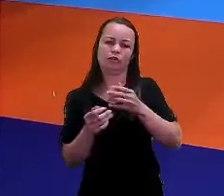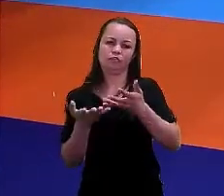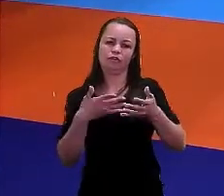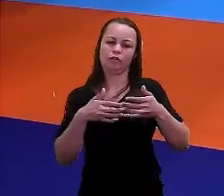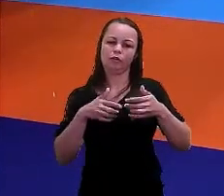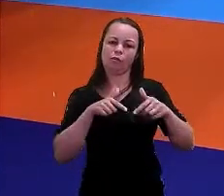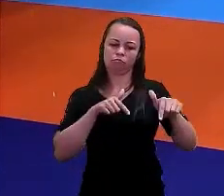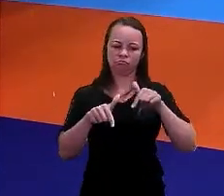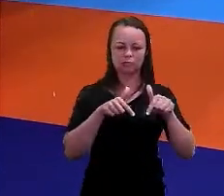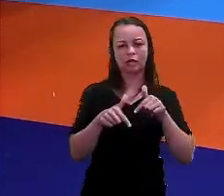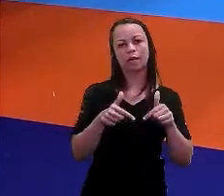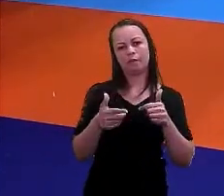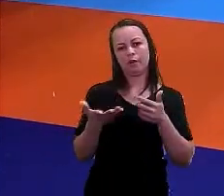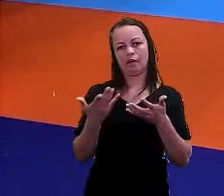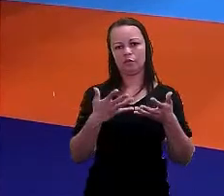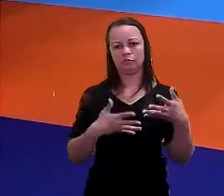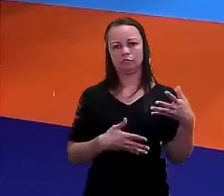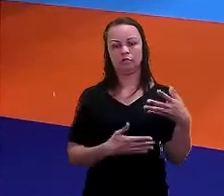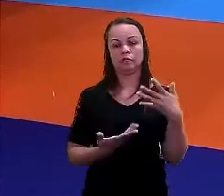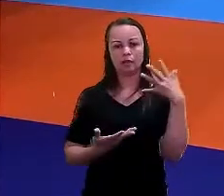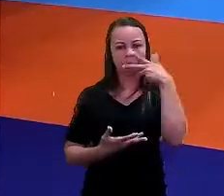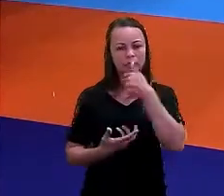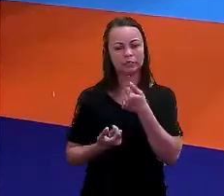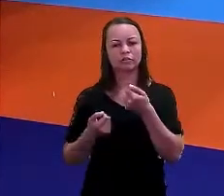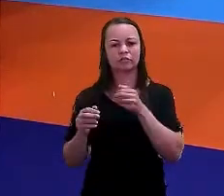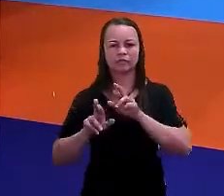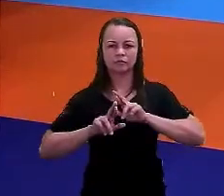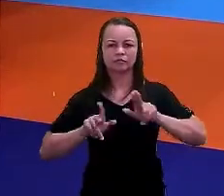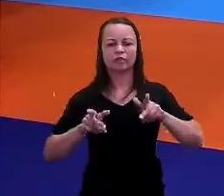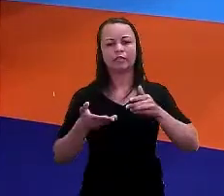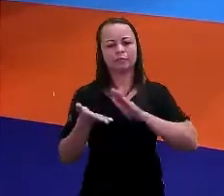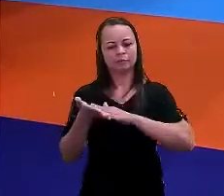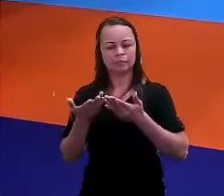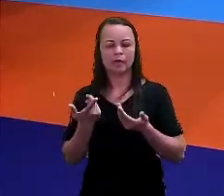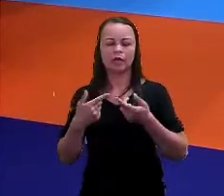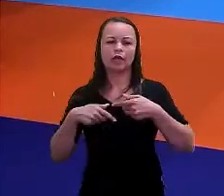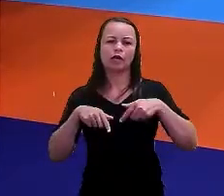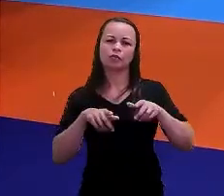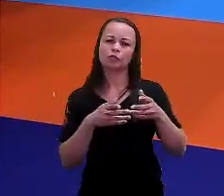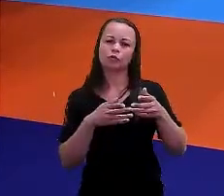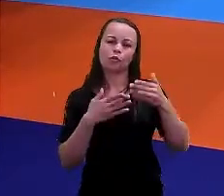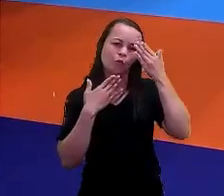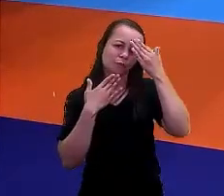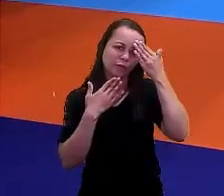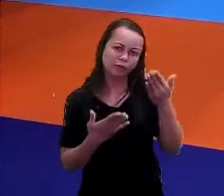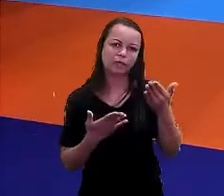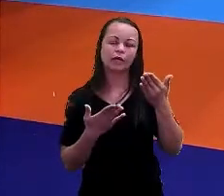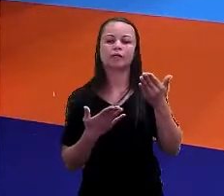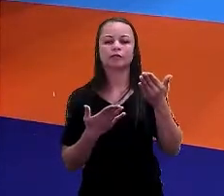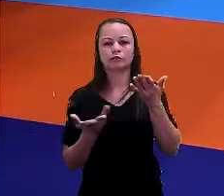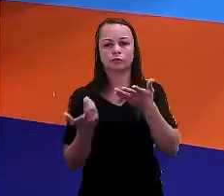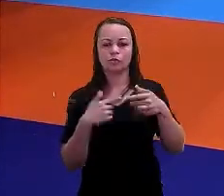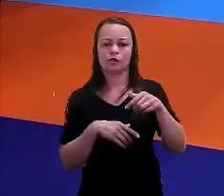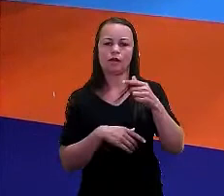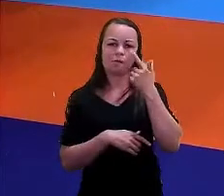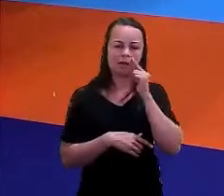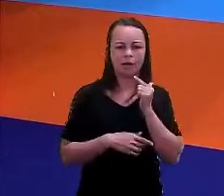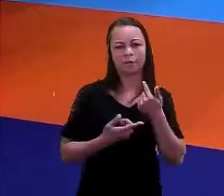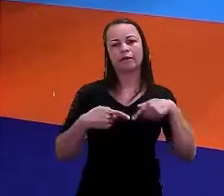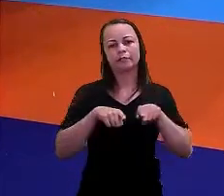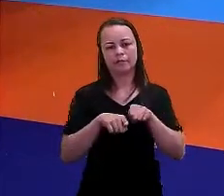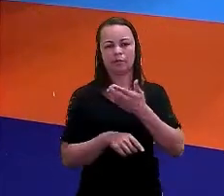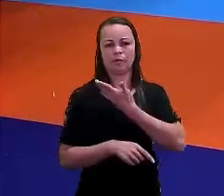que é belíssimo, um trabalho que faz toda a diferença. Meu muito obrigado à professora Bárbara, meu muito obrigado ao meu amado amigo Adriano, porque com